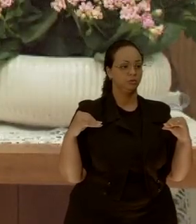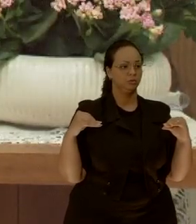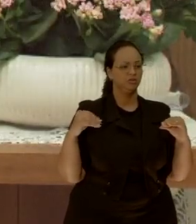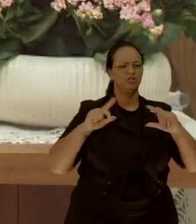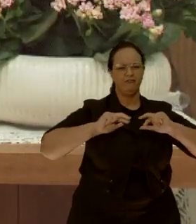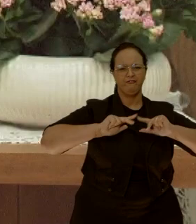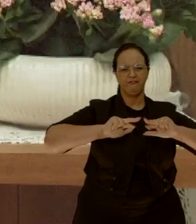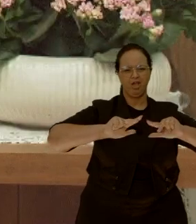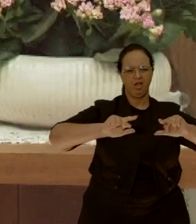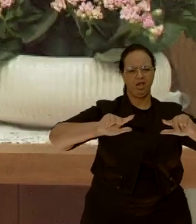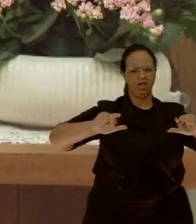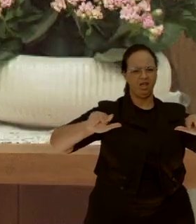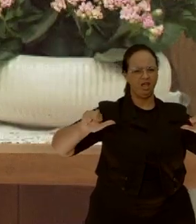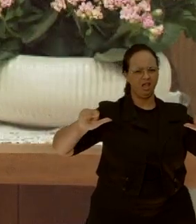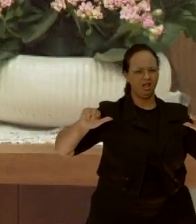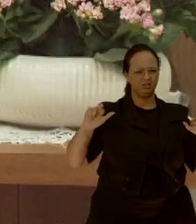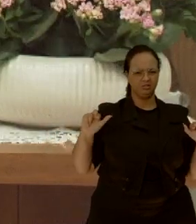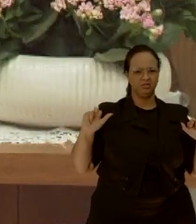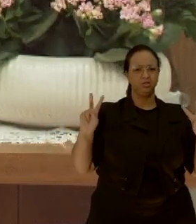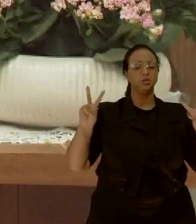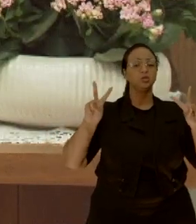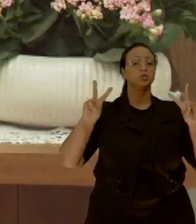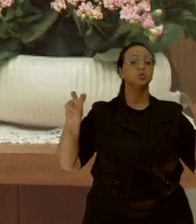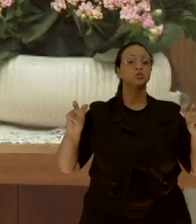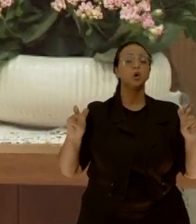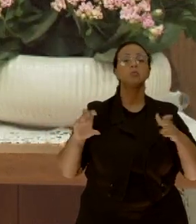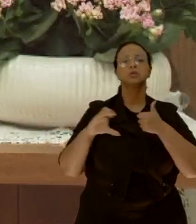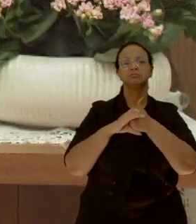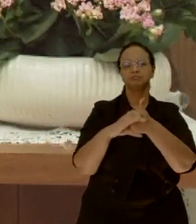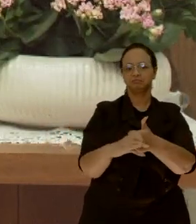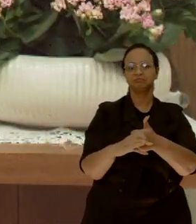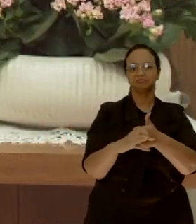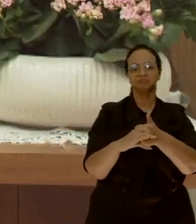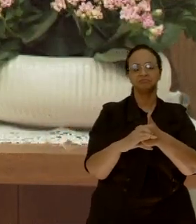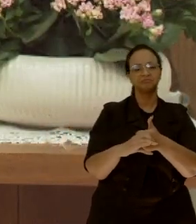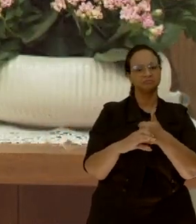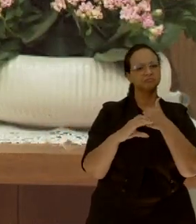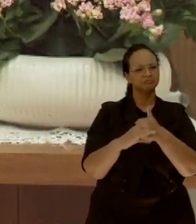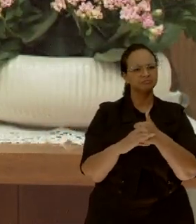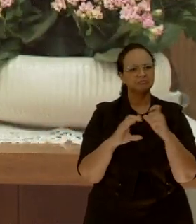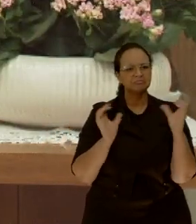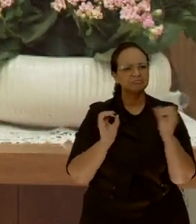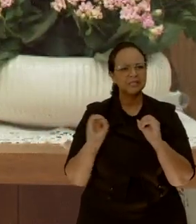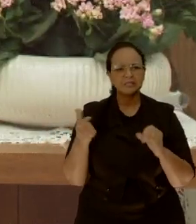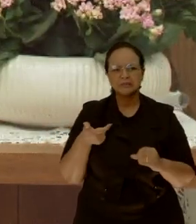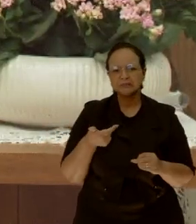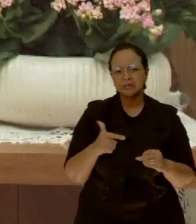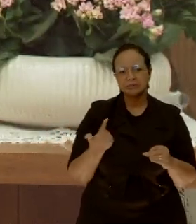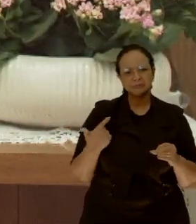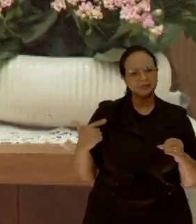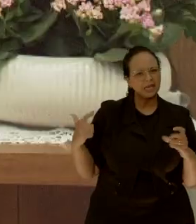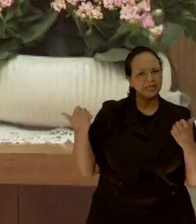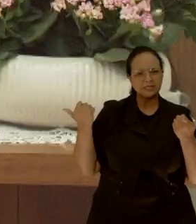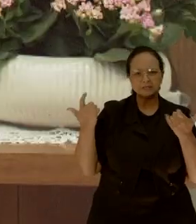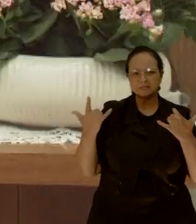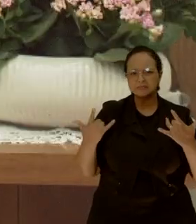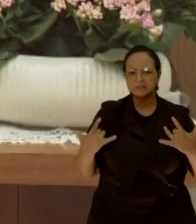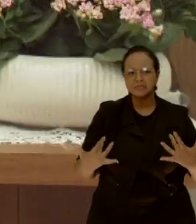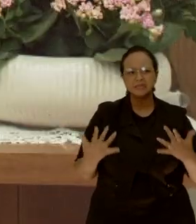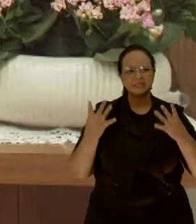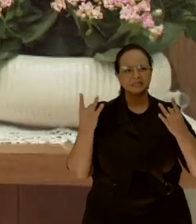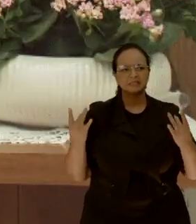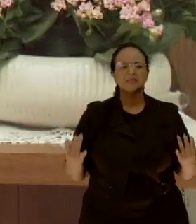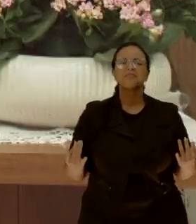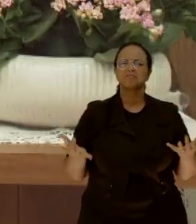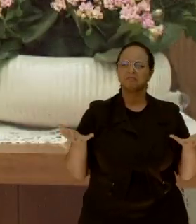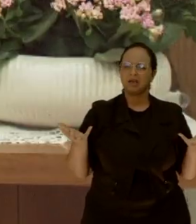vários programas sobre o cristianismo, ninguém tem isso. Um negócio